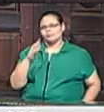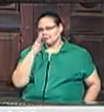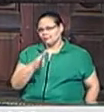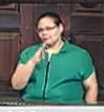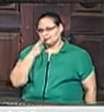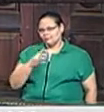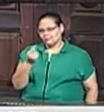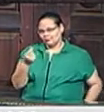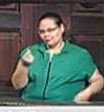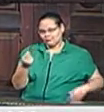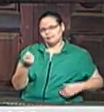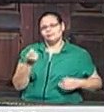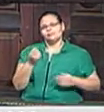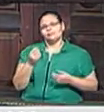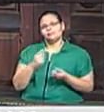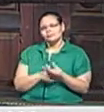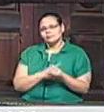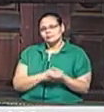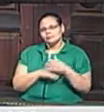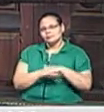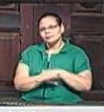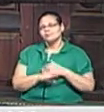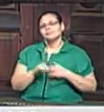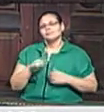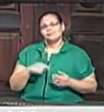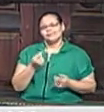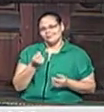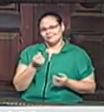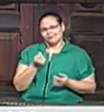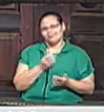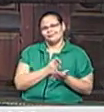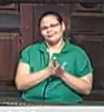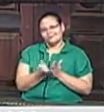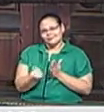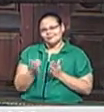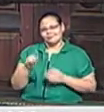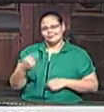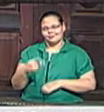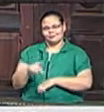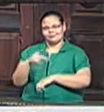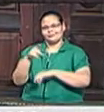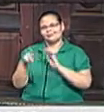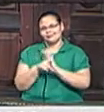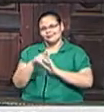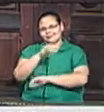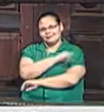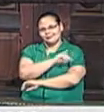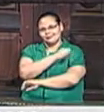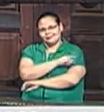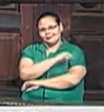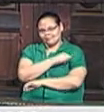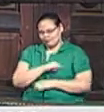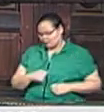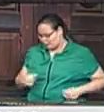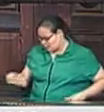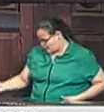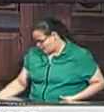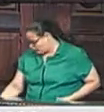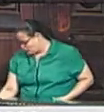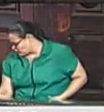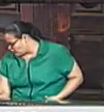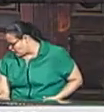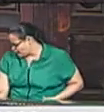receber propina e desviar recursos públicos do Estado do Rio de Janeiro em diversas